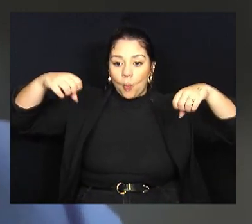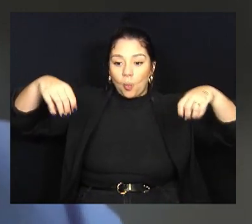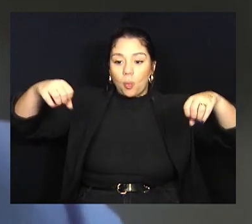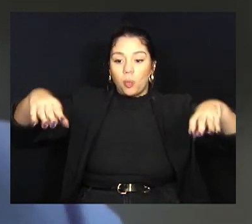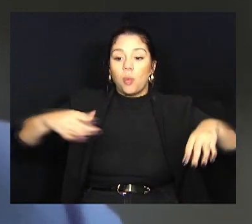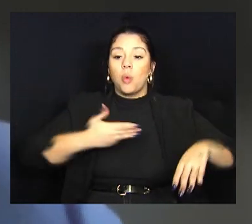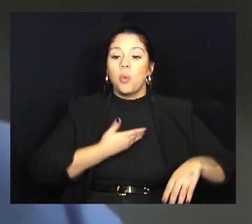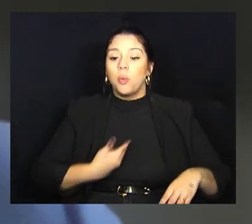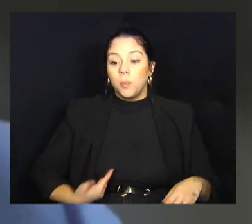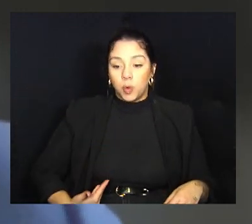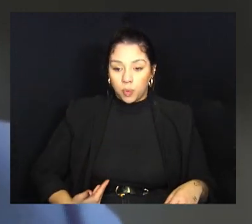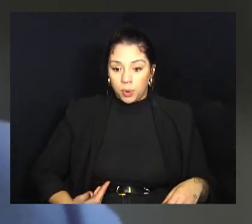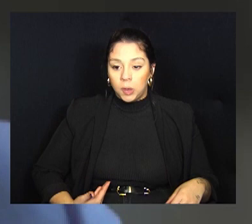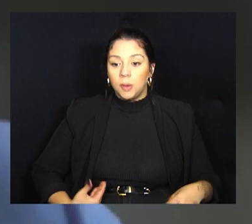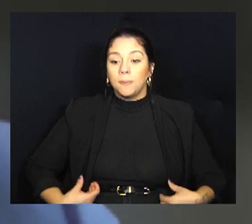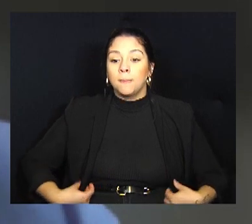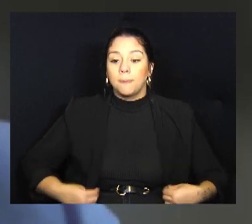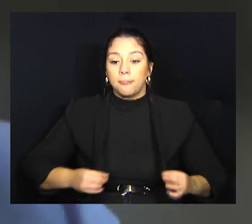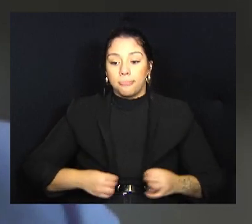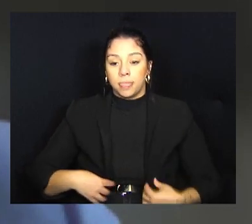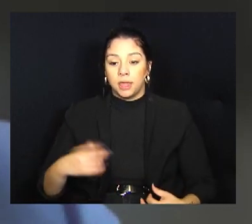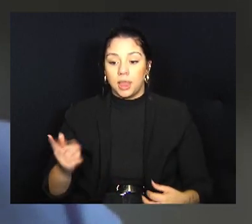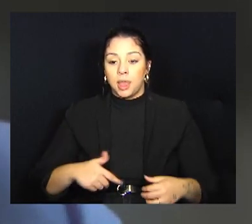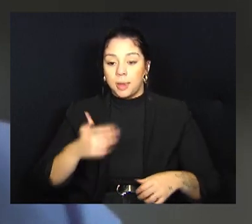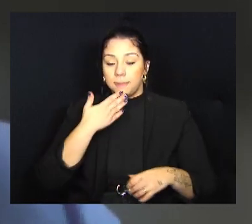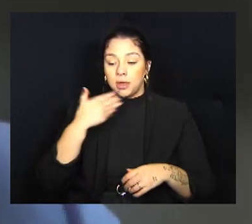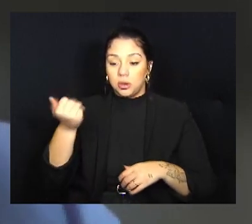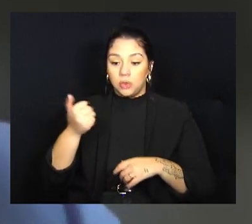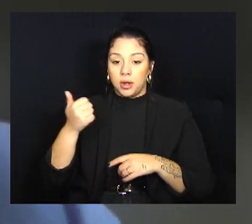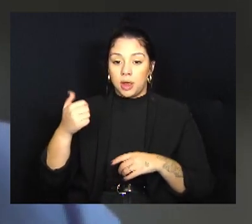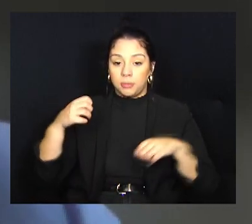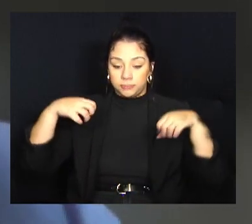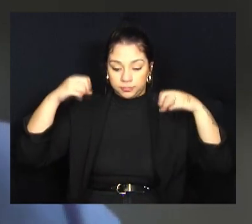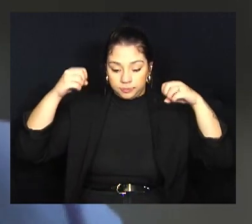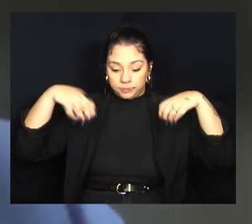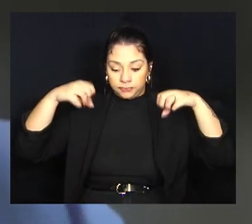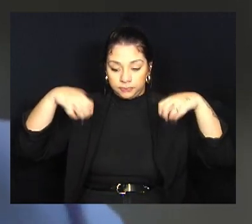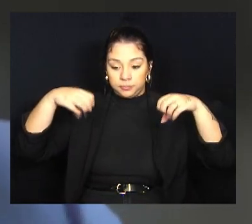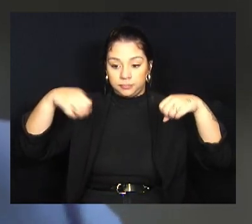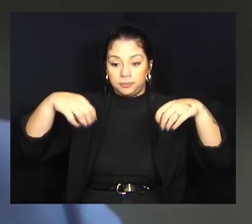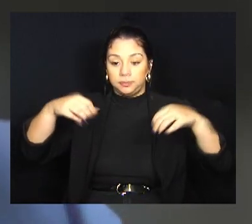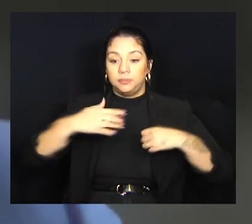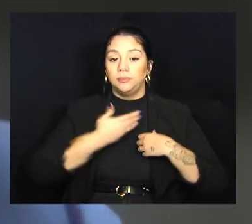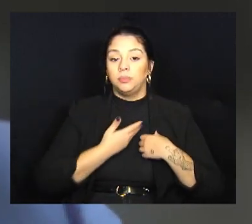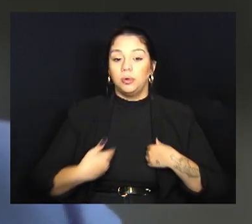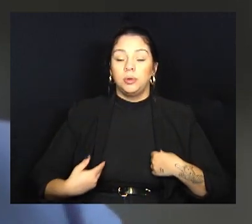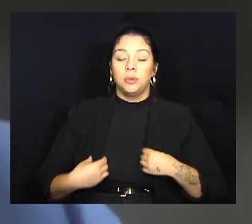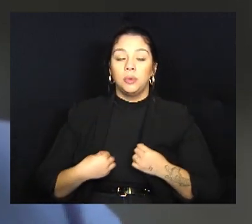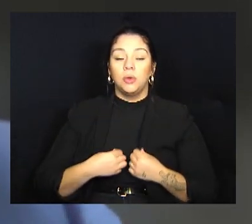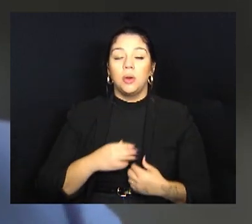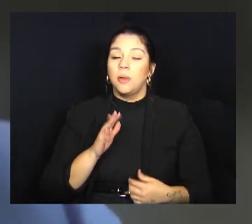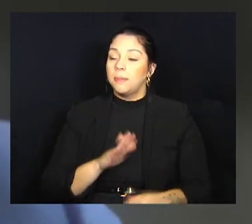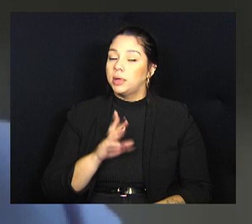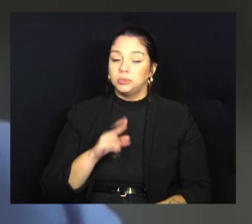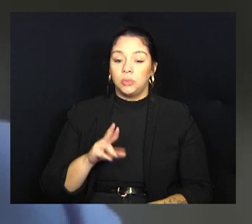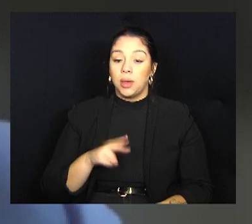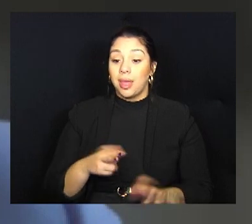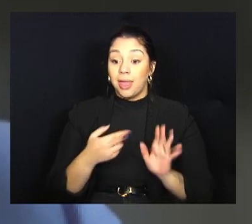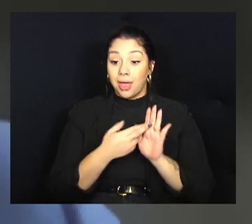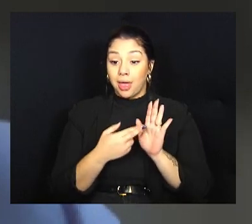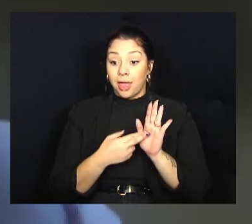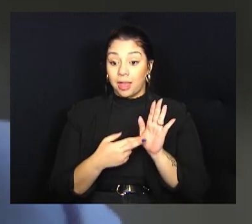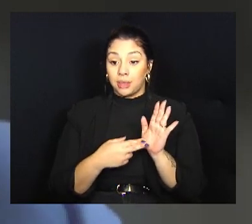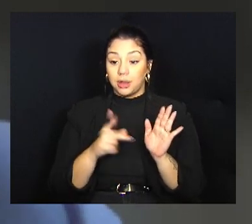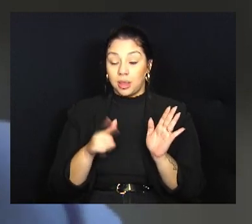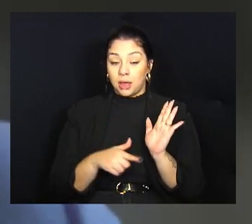justamente para fins de aprimoramento, melhoria da iluminação pública, mas não, em regra, a tributação vai ser